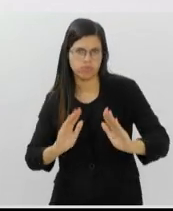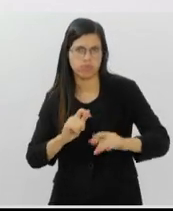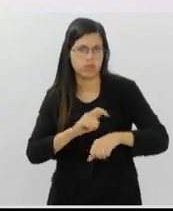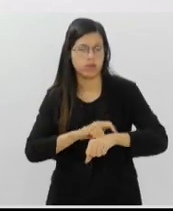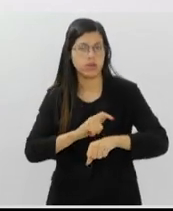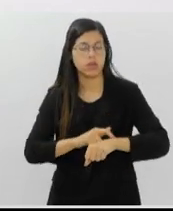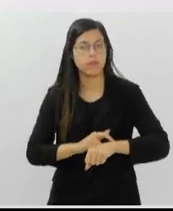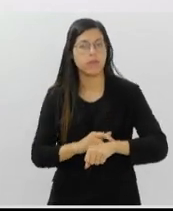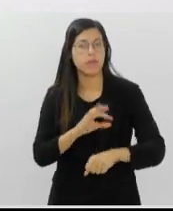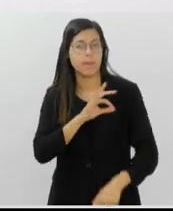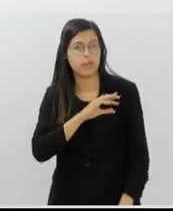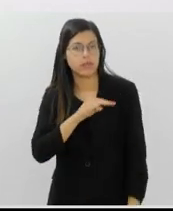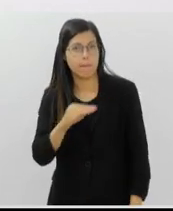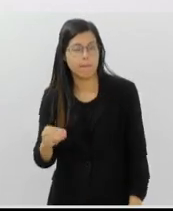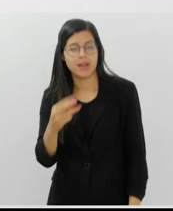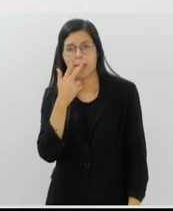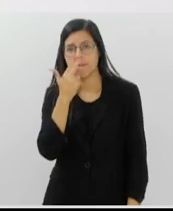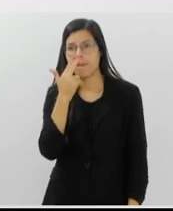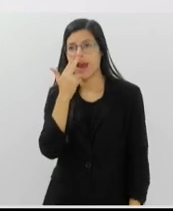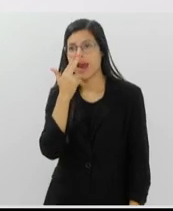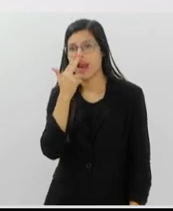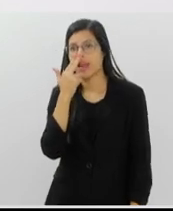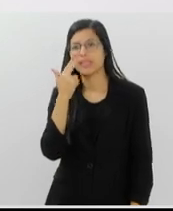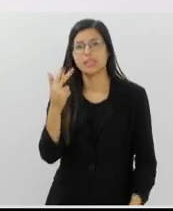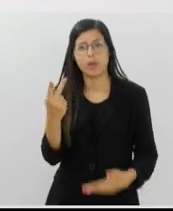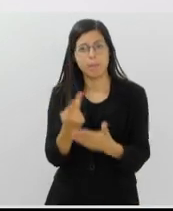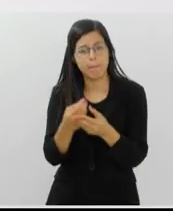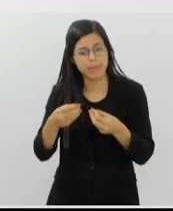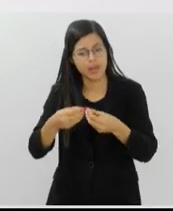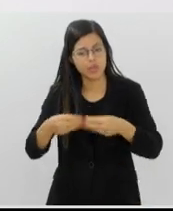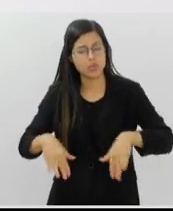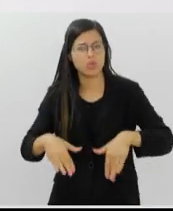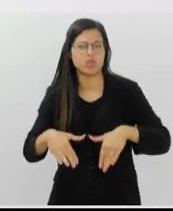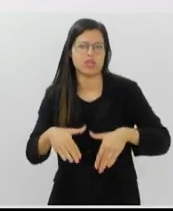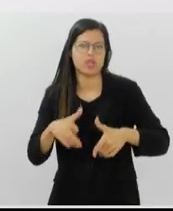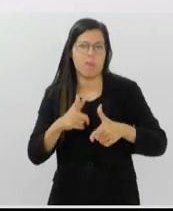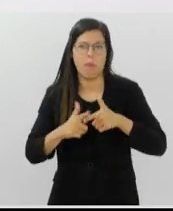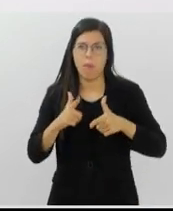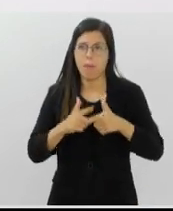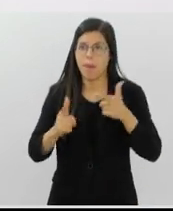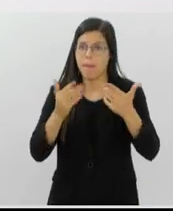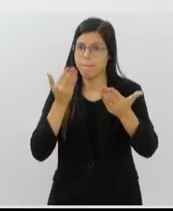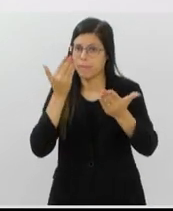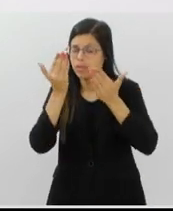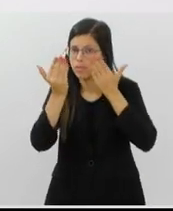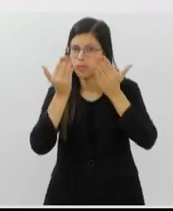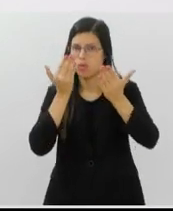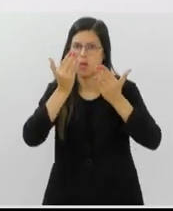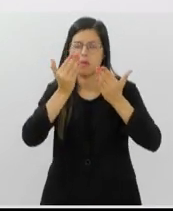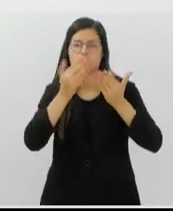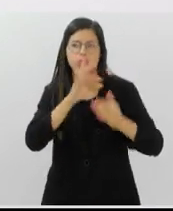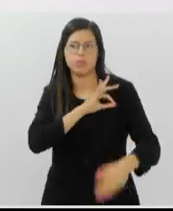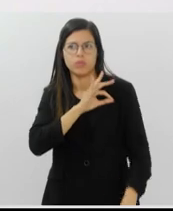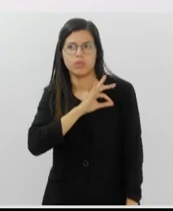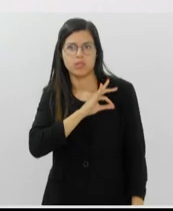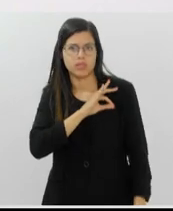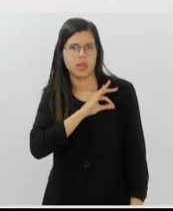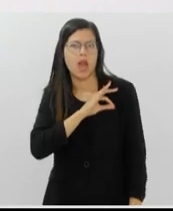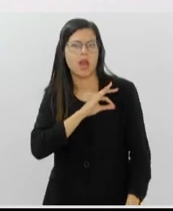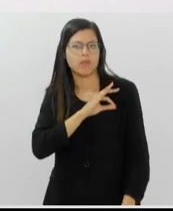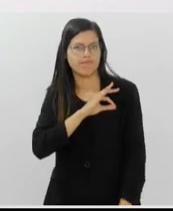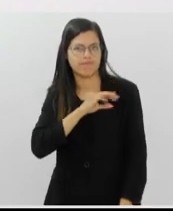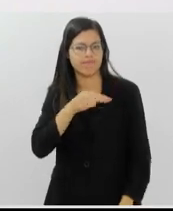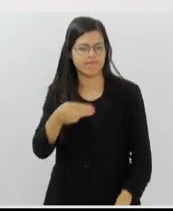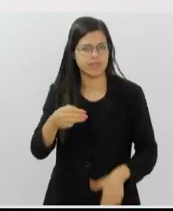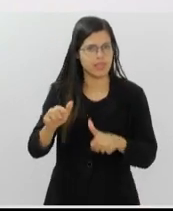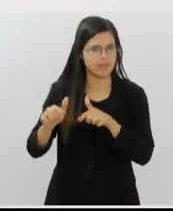acabam colaborando para diversos problemas psíquicos entre os policiais que estão na ponta. Essa